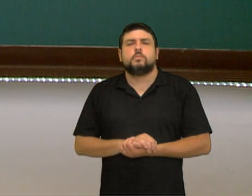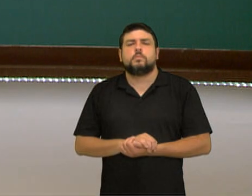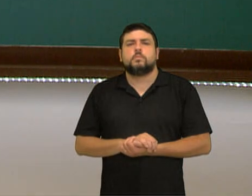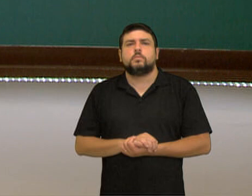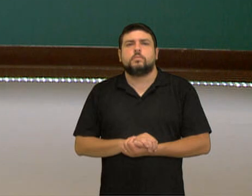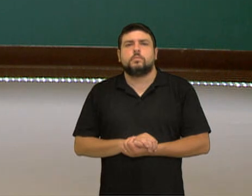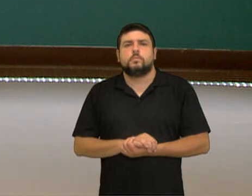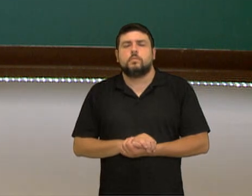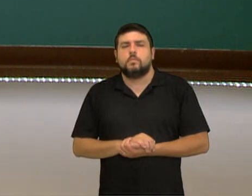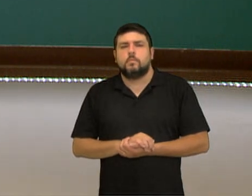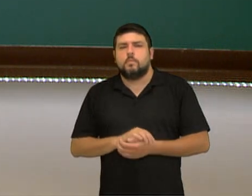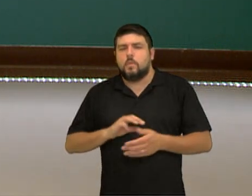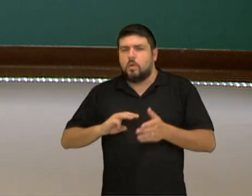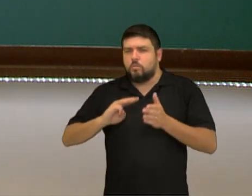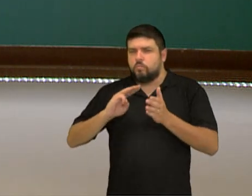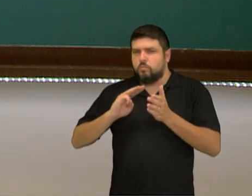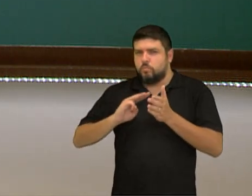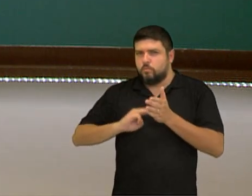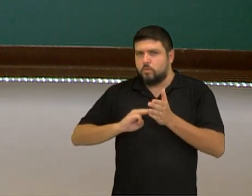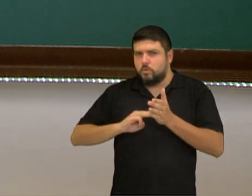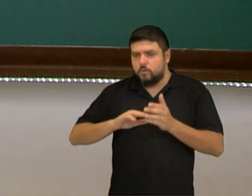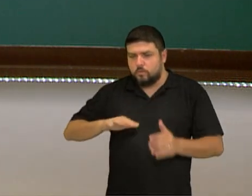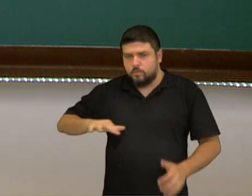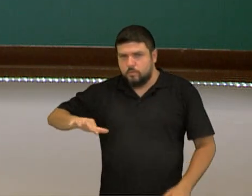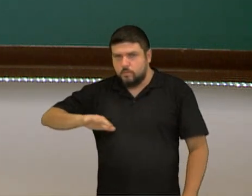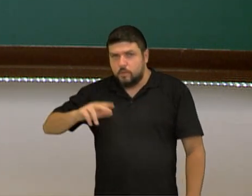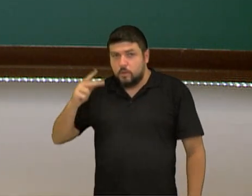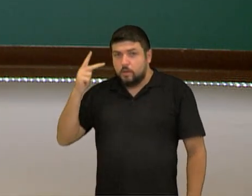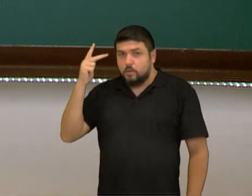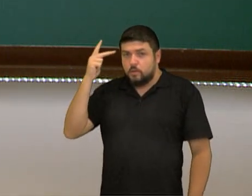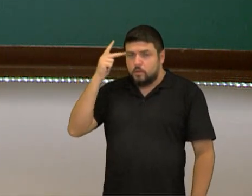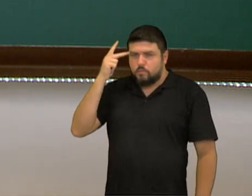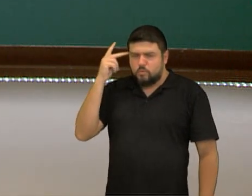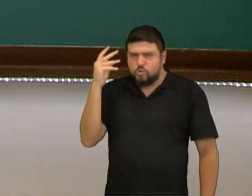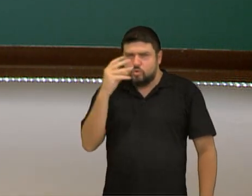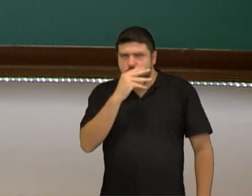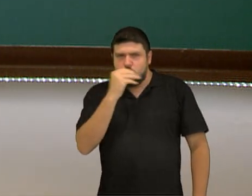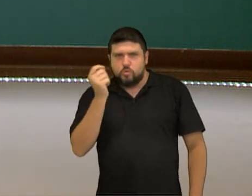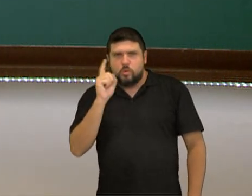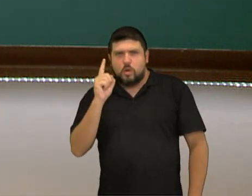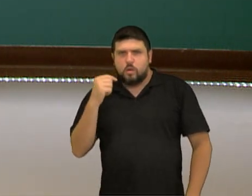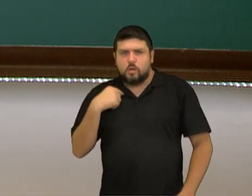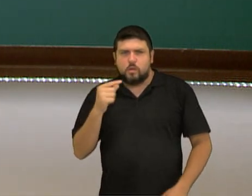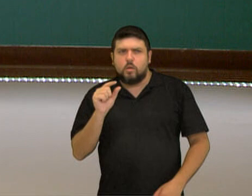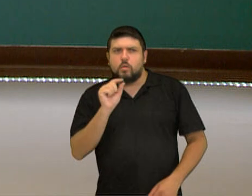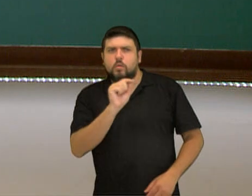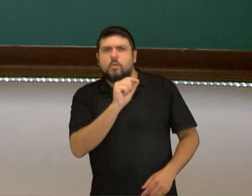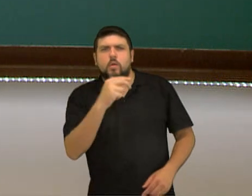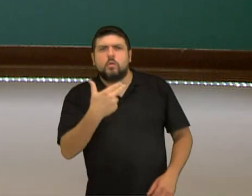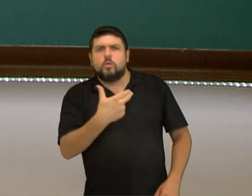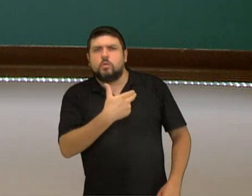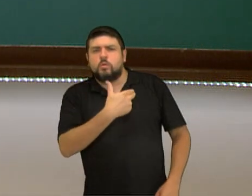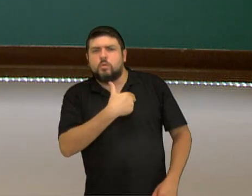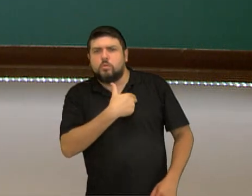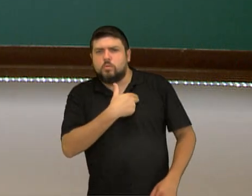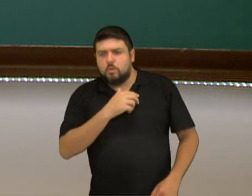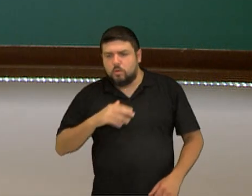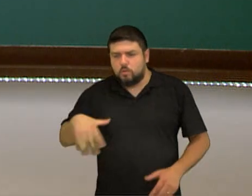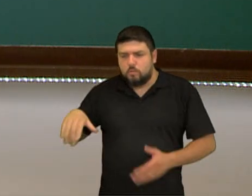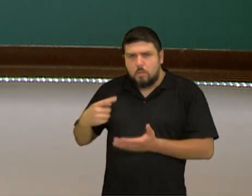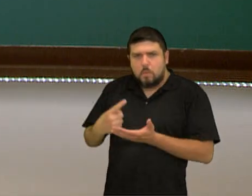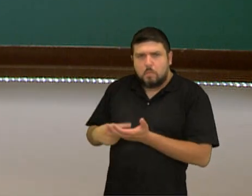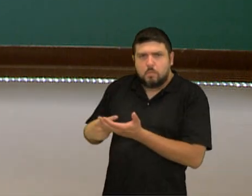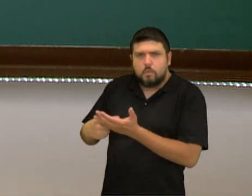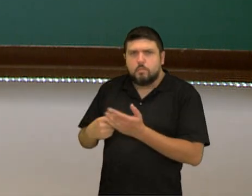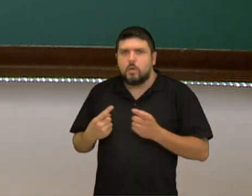Os motivos do descontentamento que fizeram São Paulo, então, entrar em oposição ao governo do Getúlio